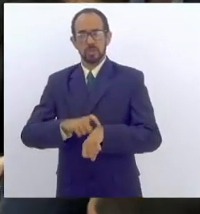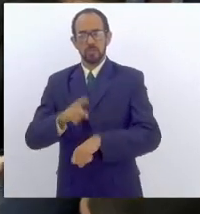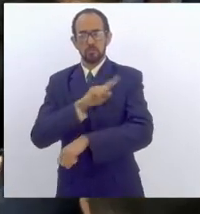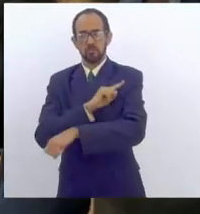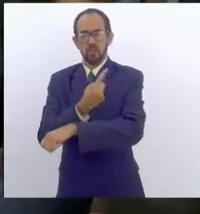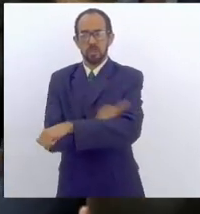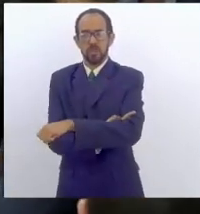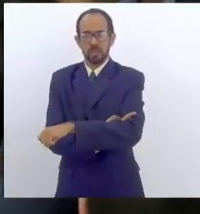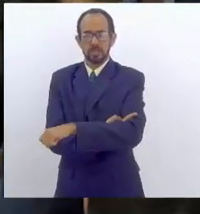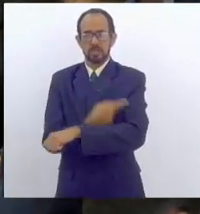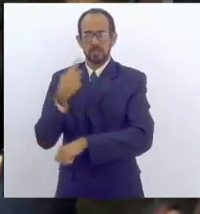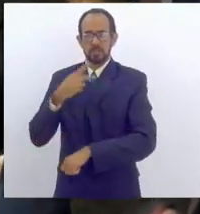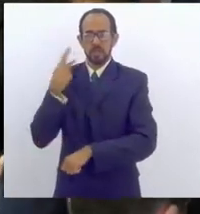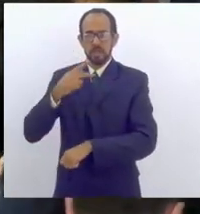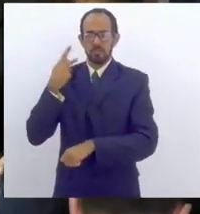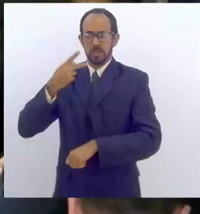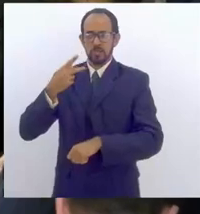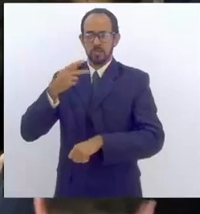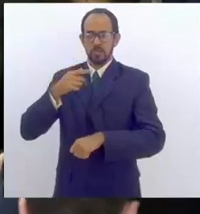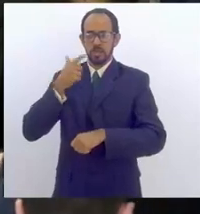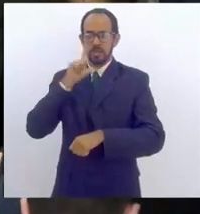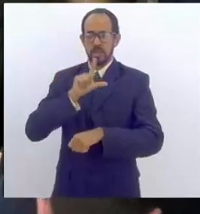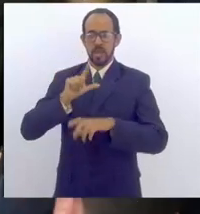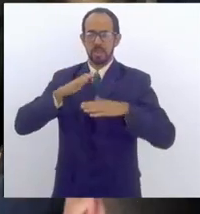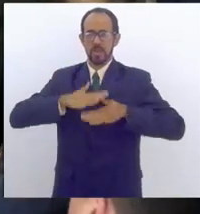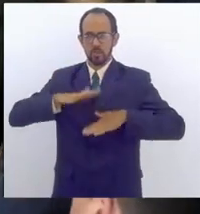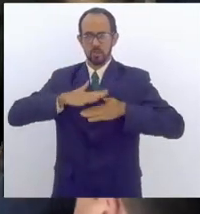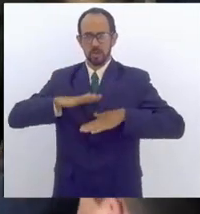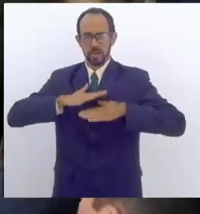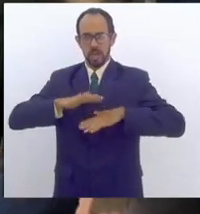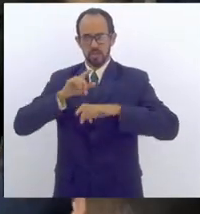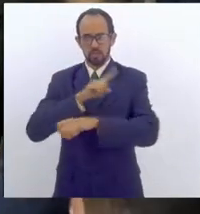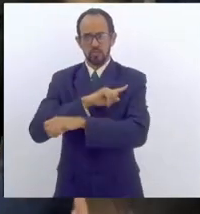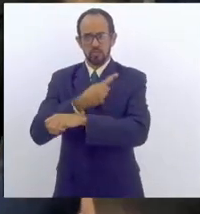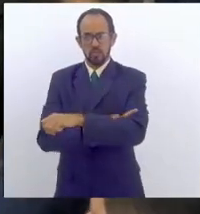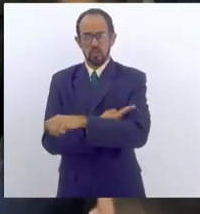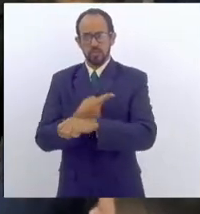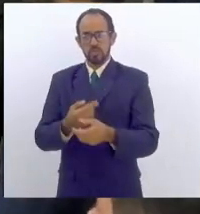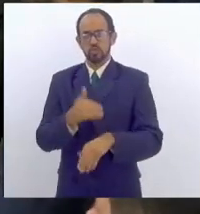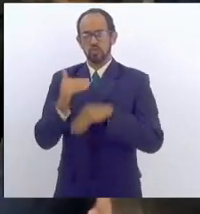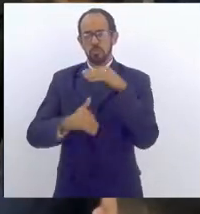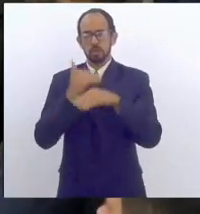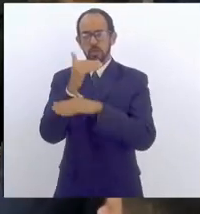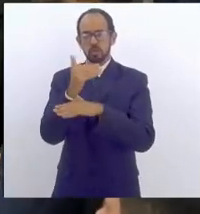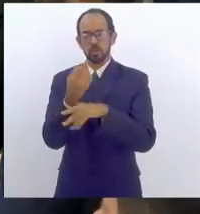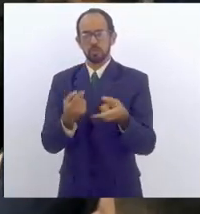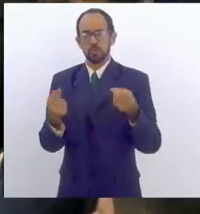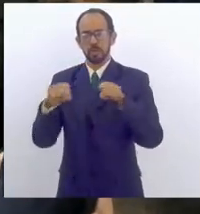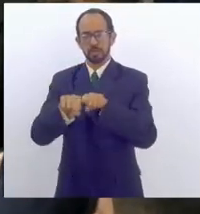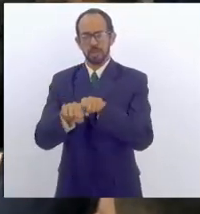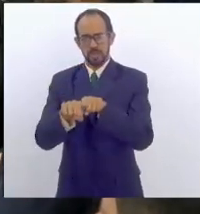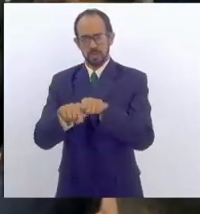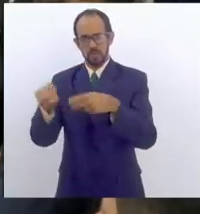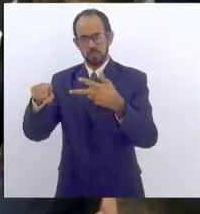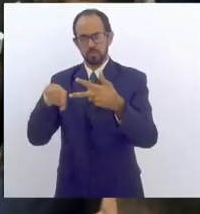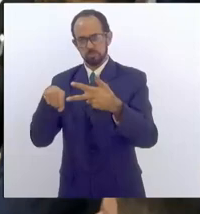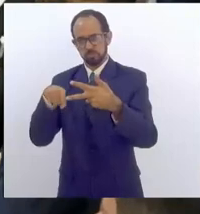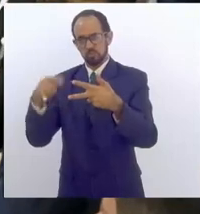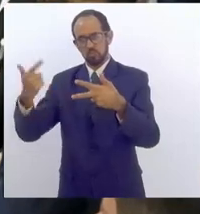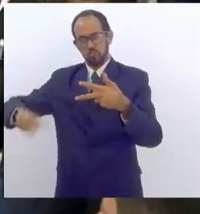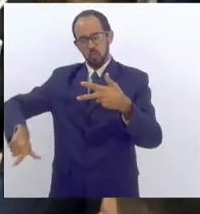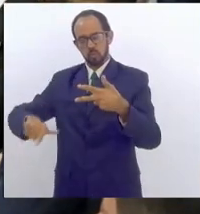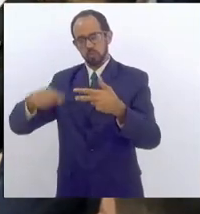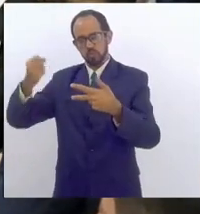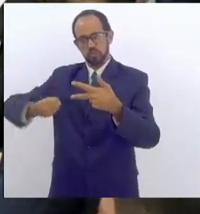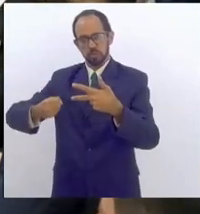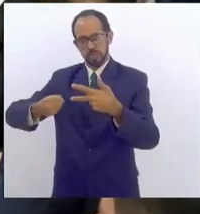ganhar maturidade, independência e força, mas, sobretudo, parceria, com o Poder Executivo e com os demais poderes da República